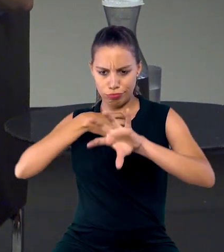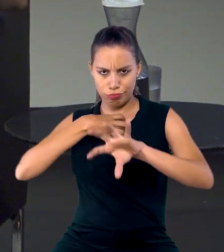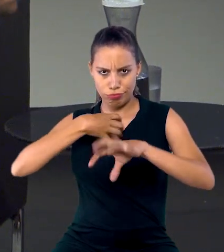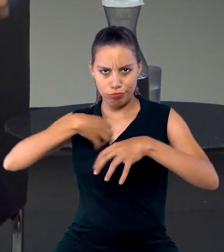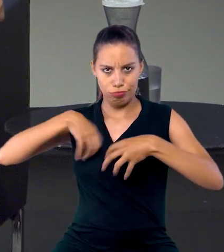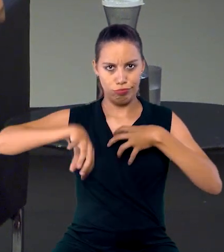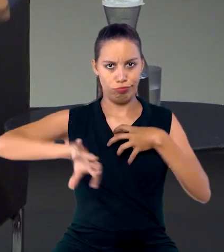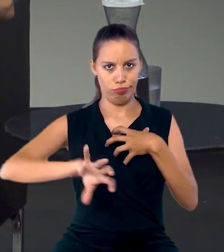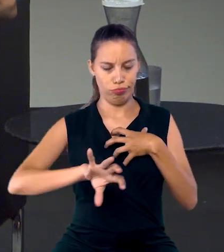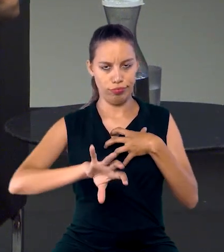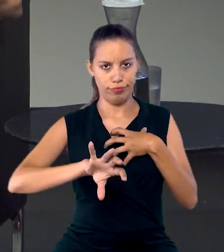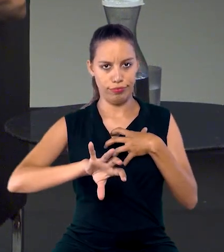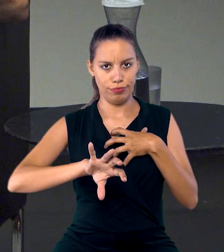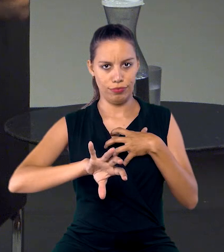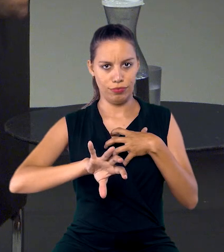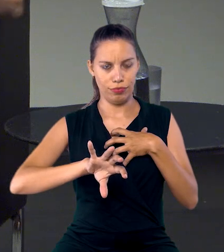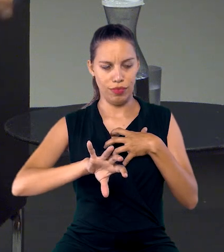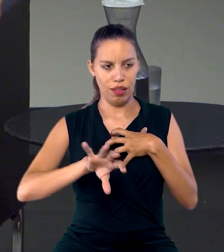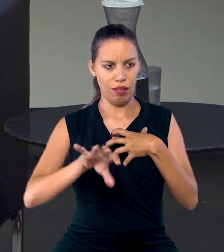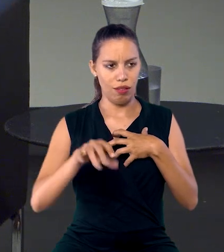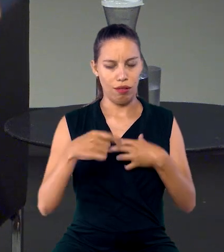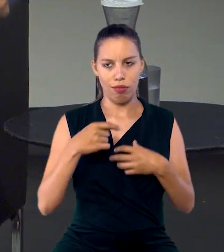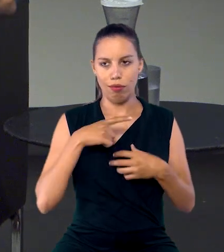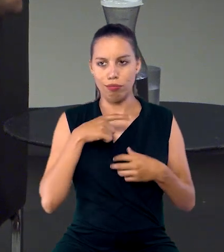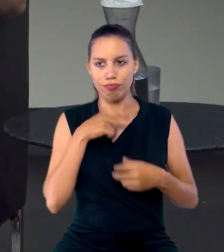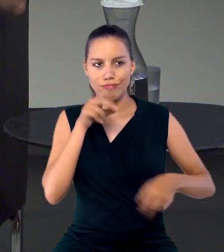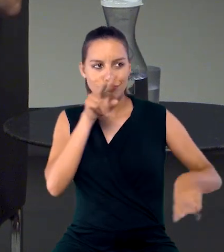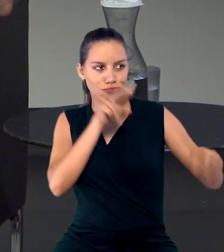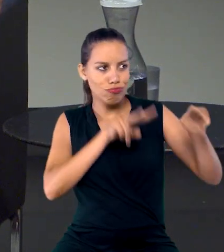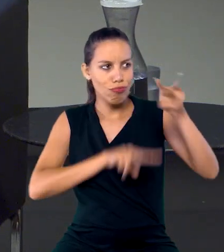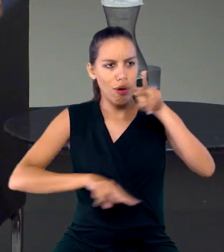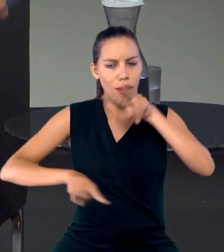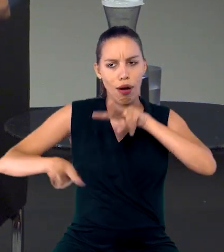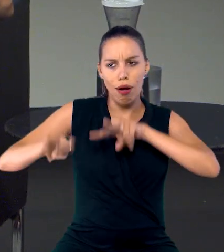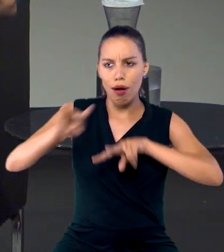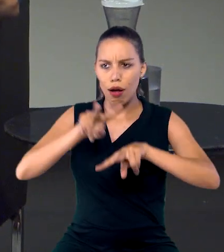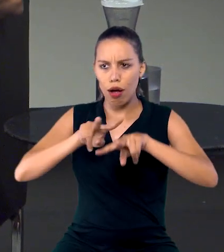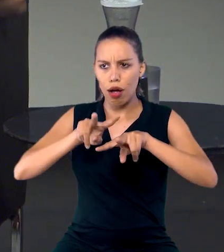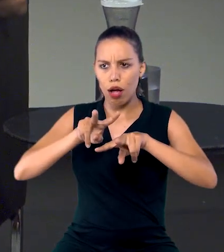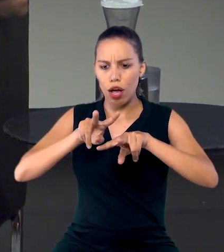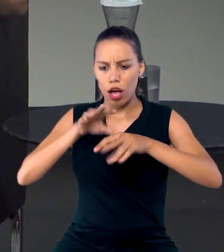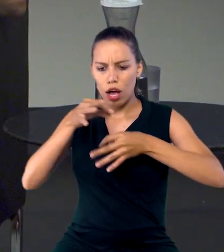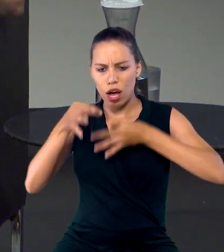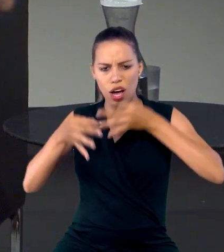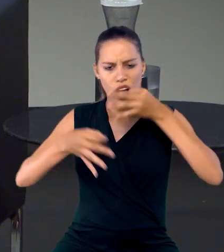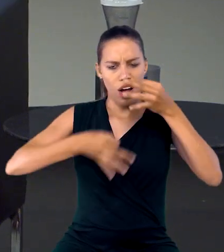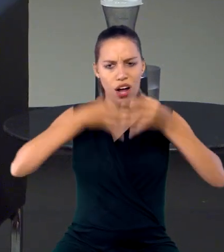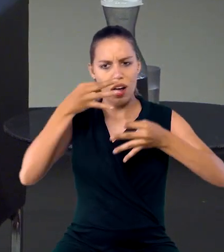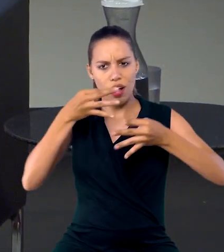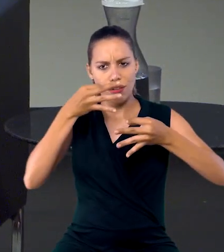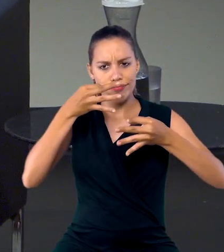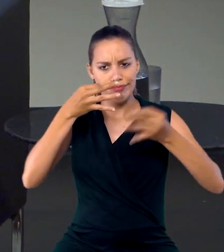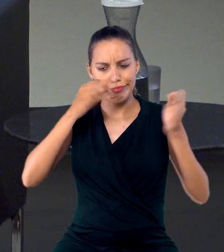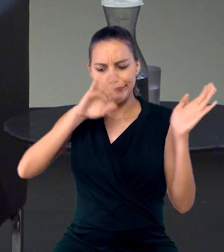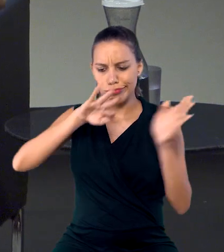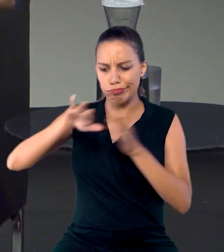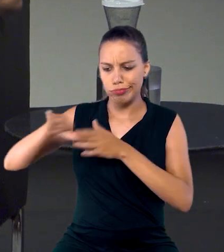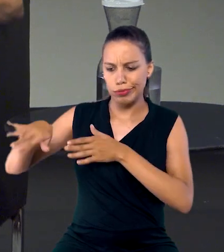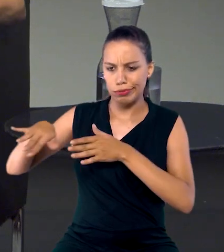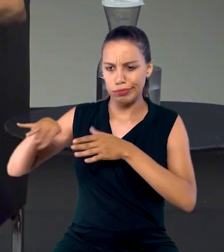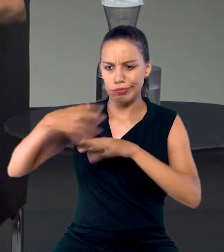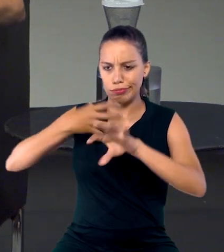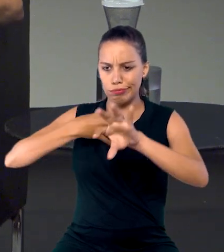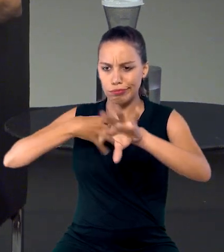da nossa pele, das nossas visões de mundo, dos nossos julgamentos, das nossas ideias sobre alguma